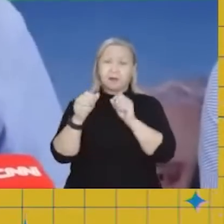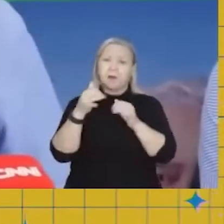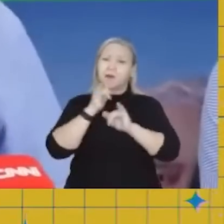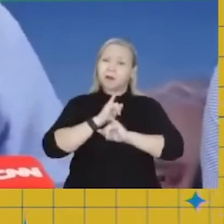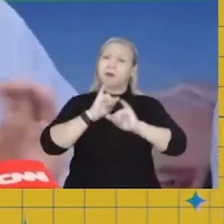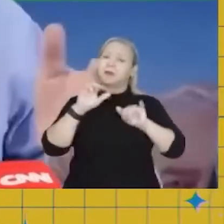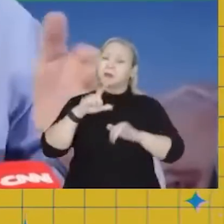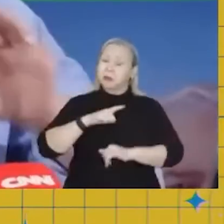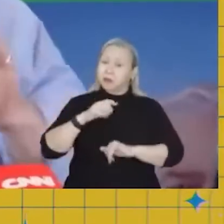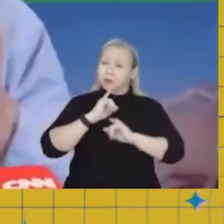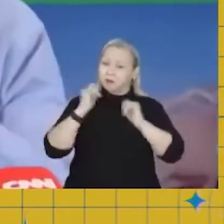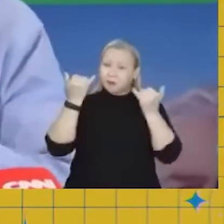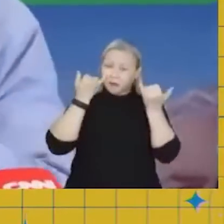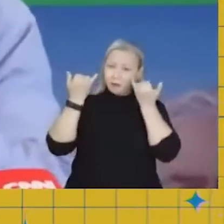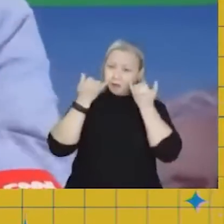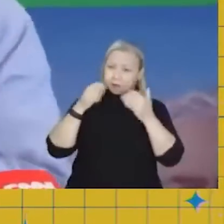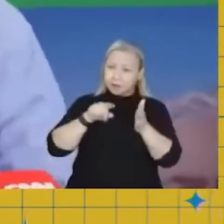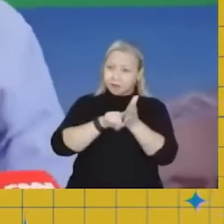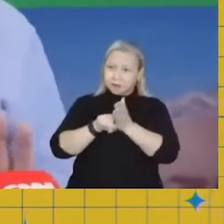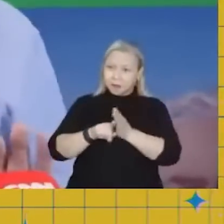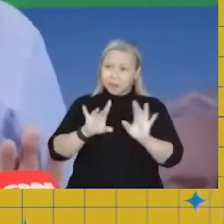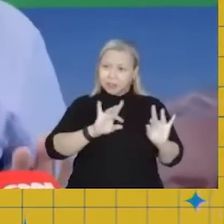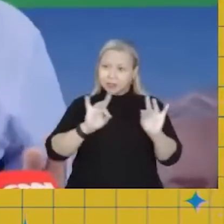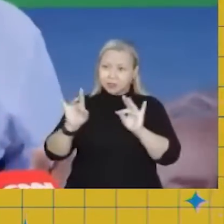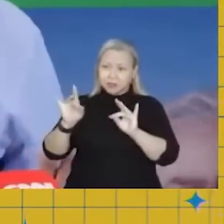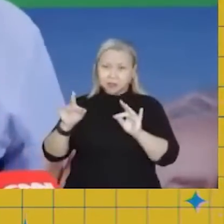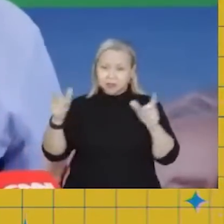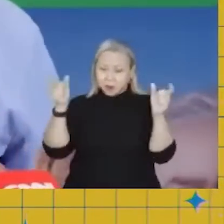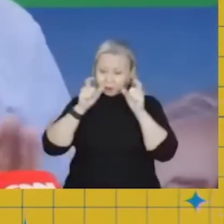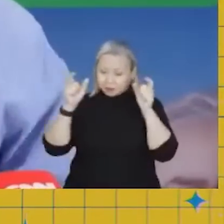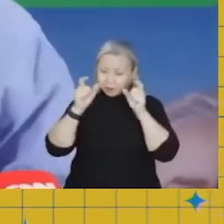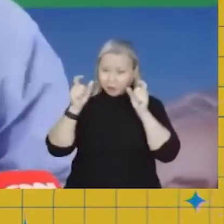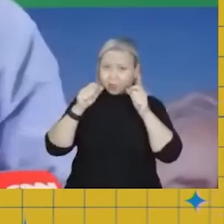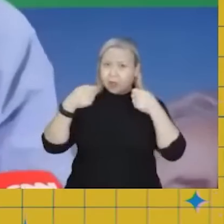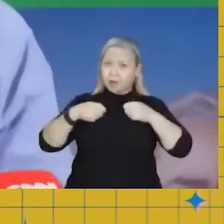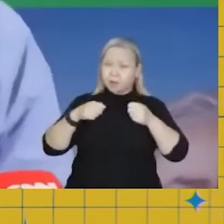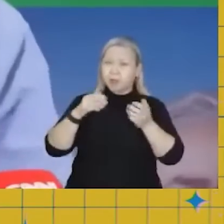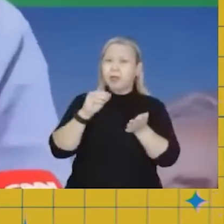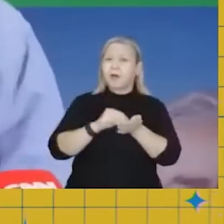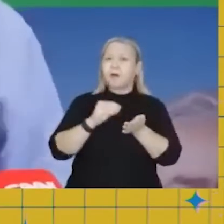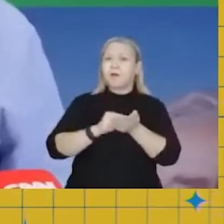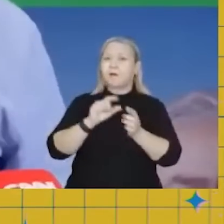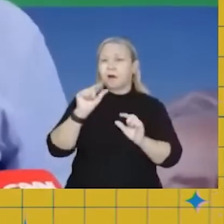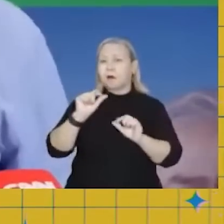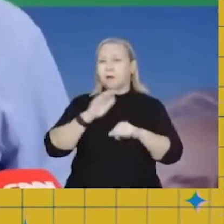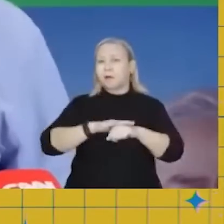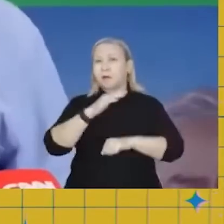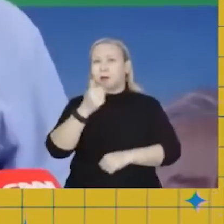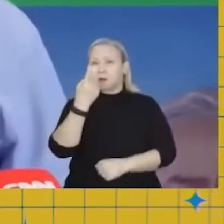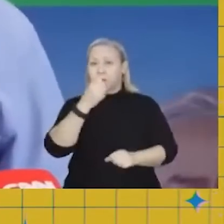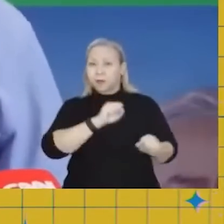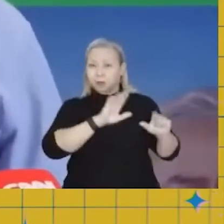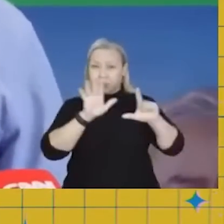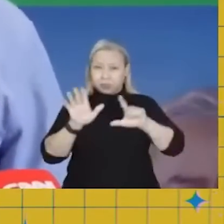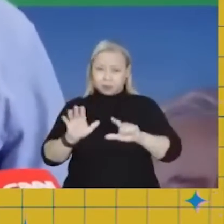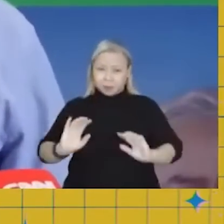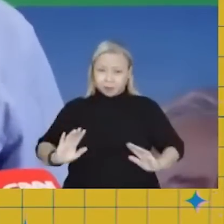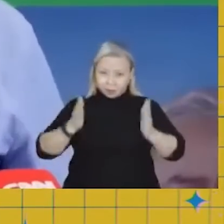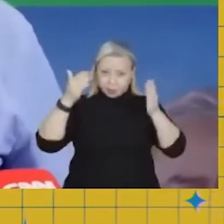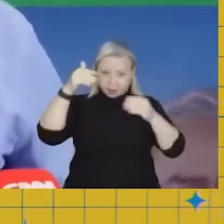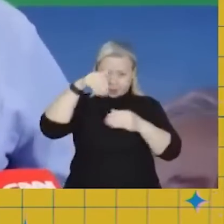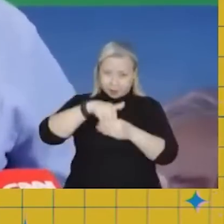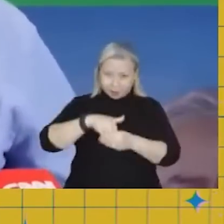e eu acho que a pesquisa serve para nos alertar Falta pouco mais de uma semana para campanha